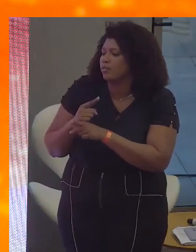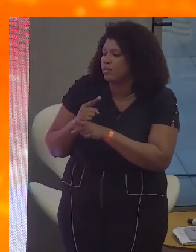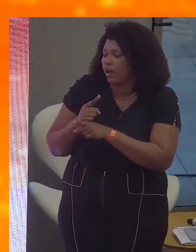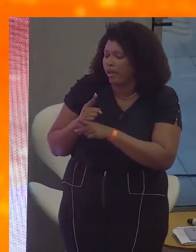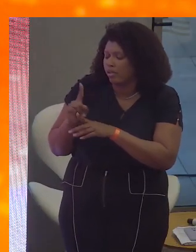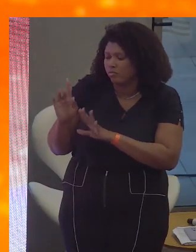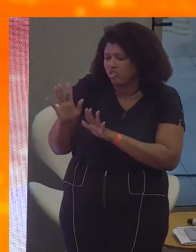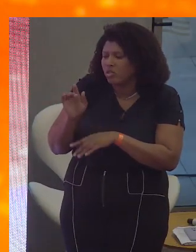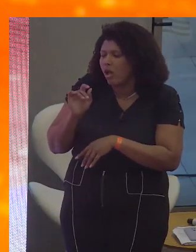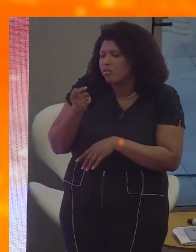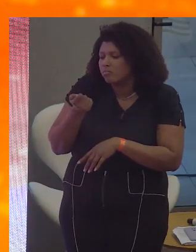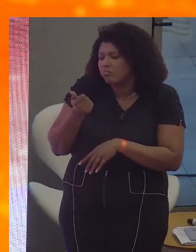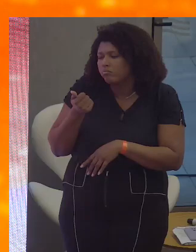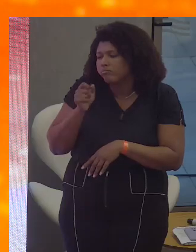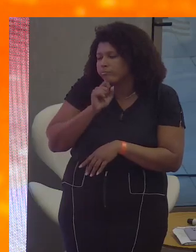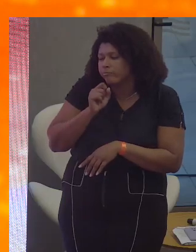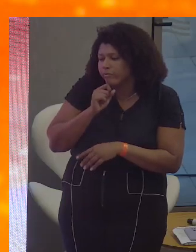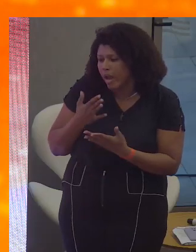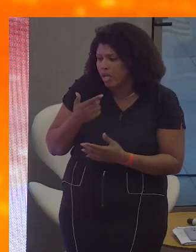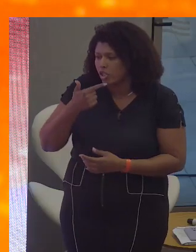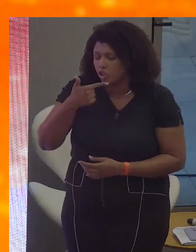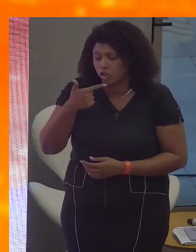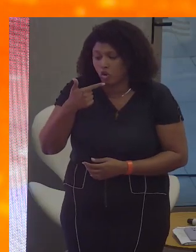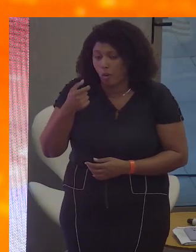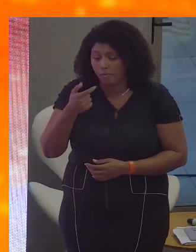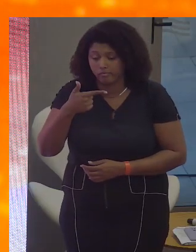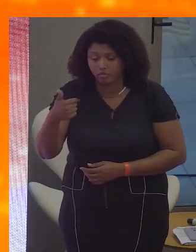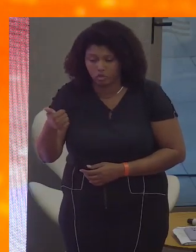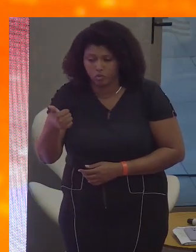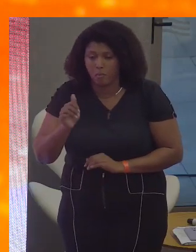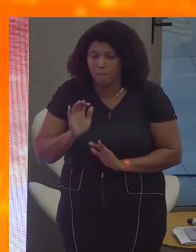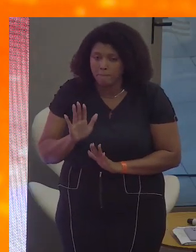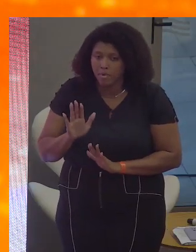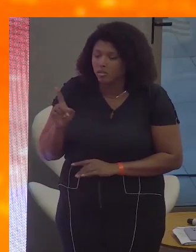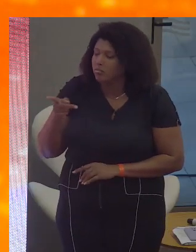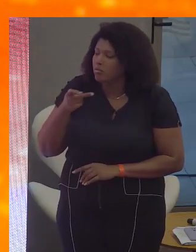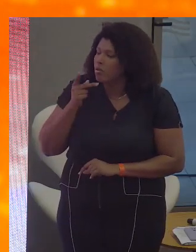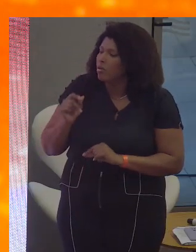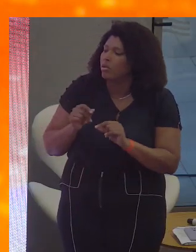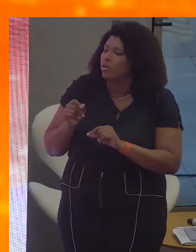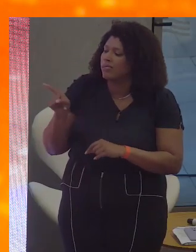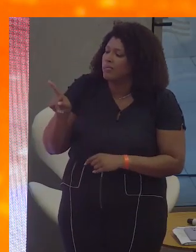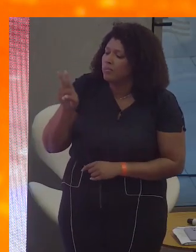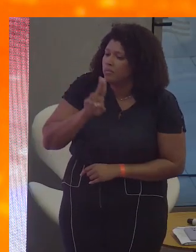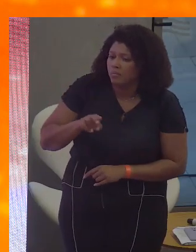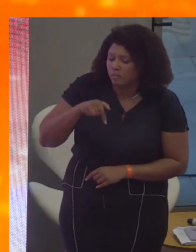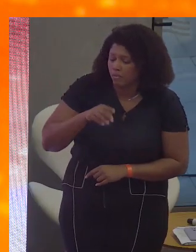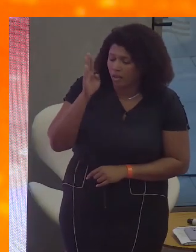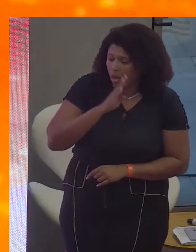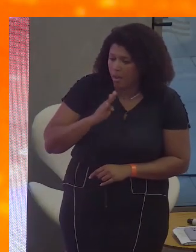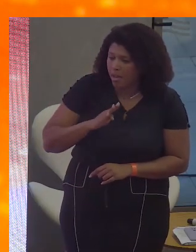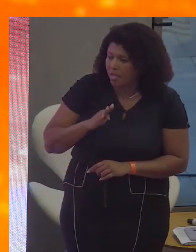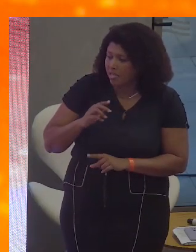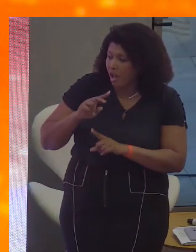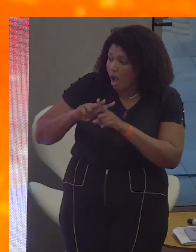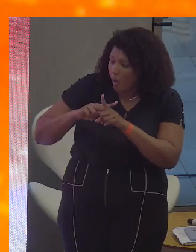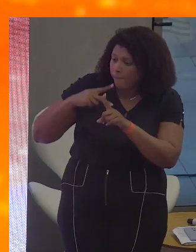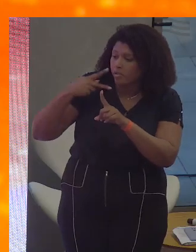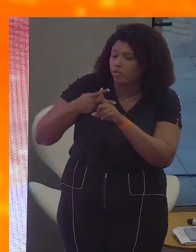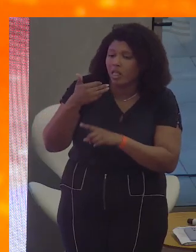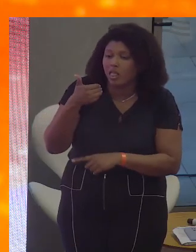Brasil foi de até 2021, mas o consumo de suplementos alimentares no Brasil aumentou 10%